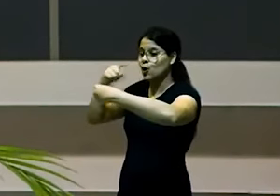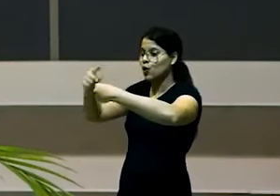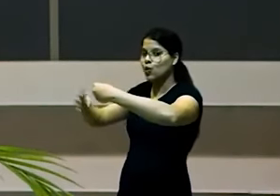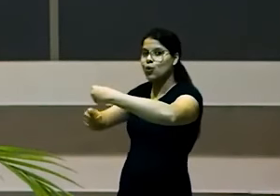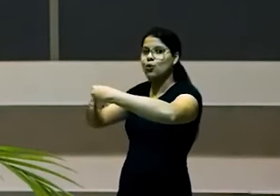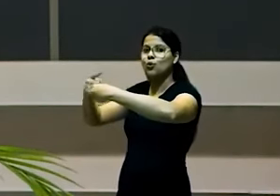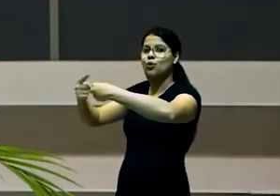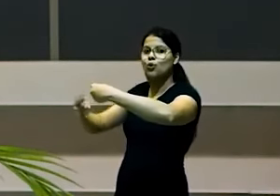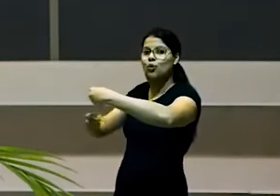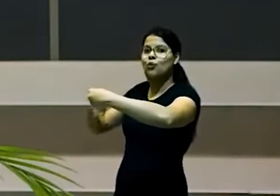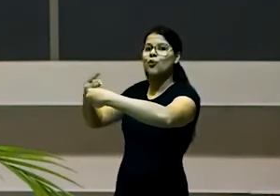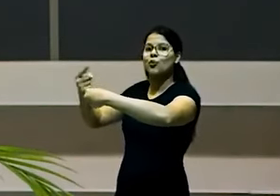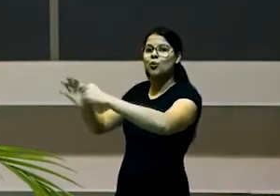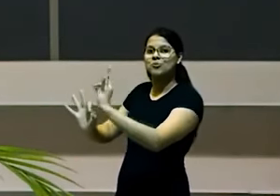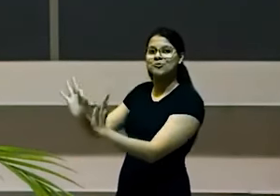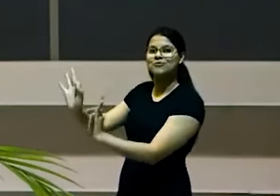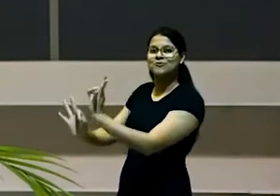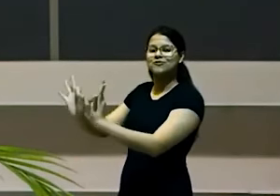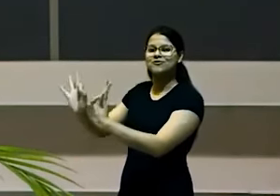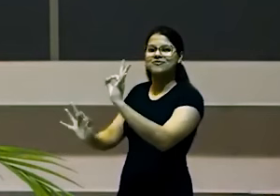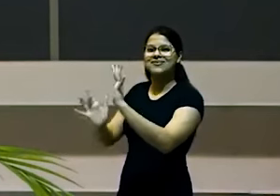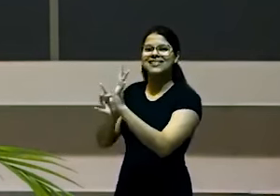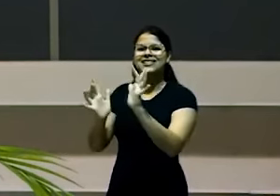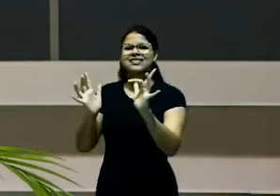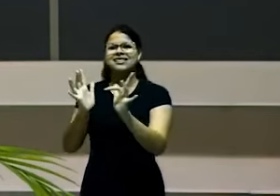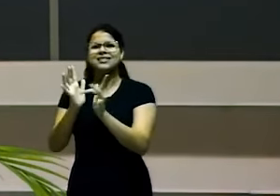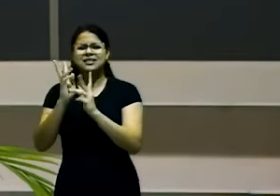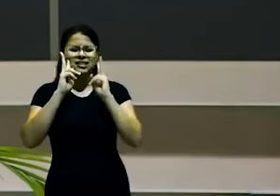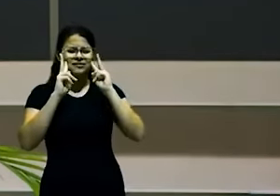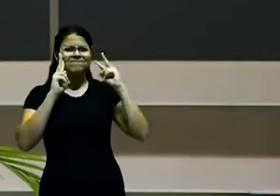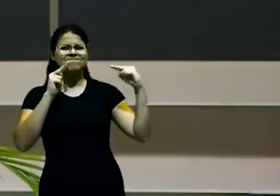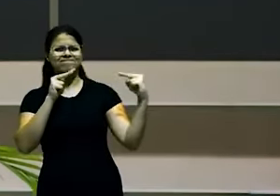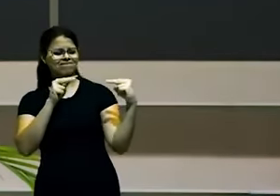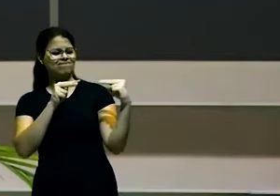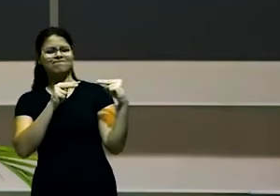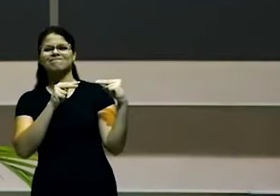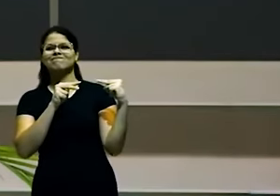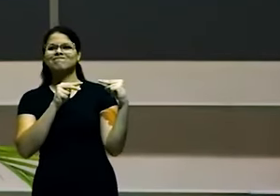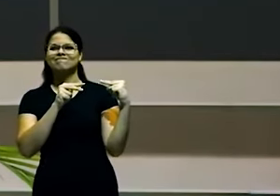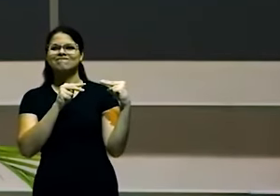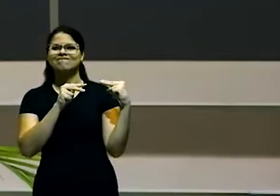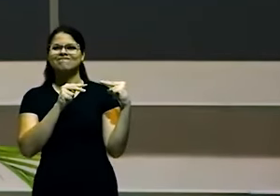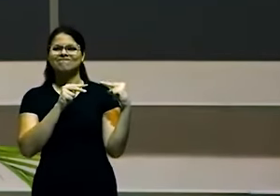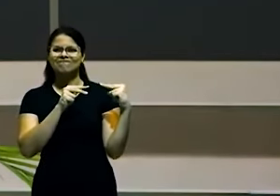aí Jesus olha para Pedro Olho no Olho